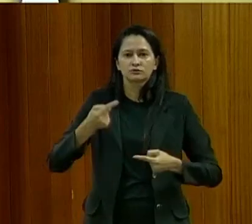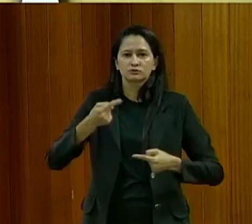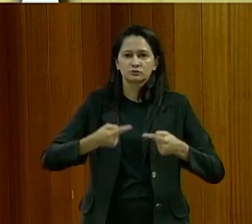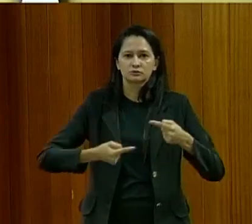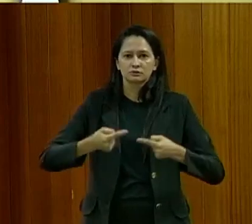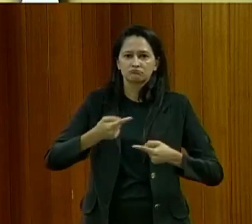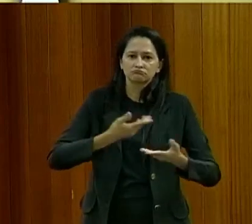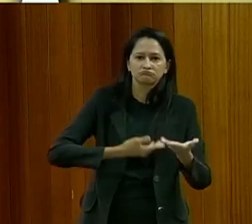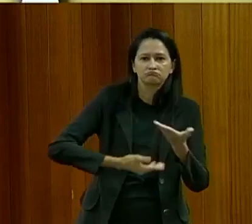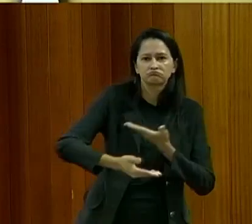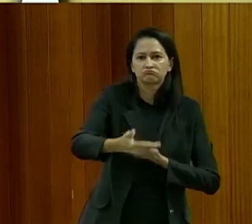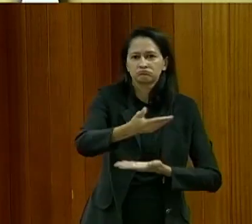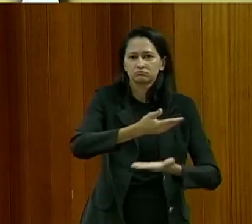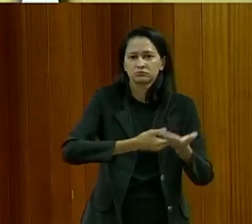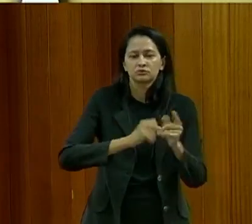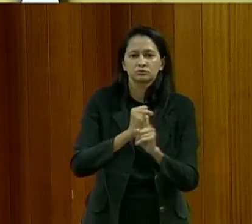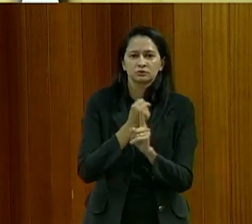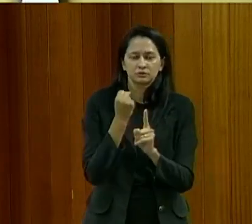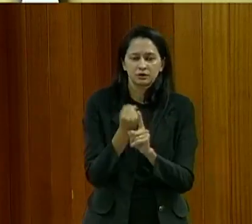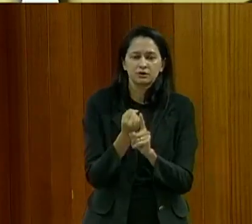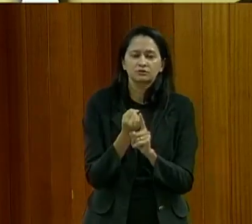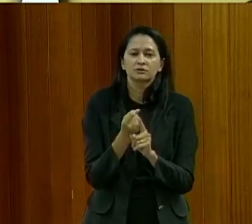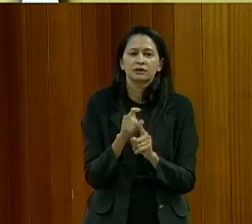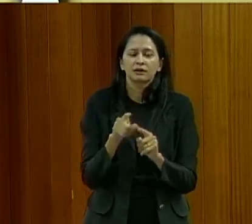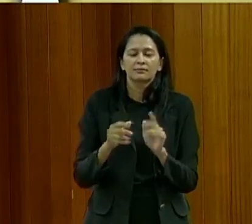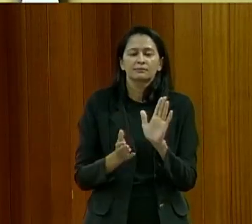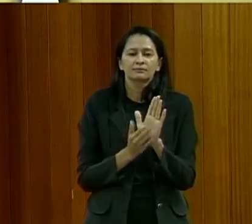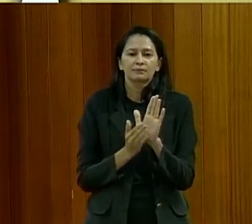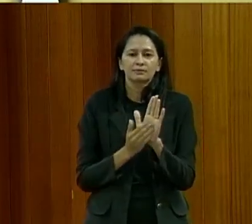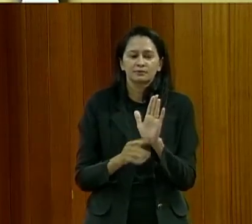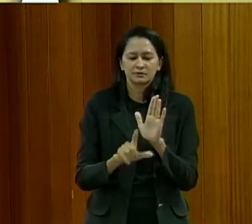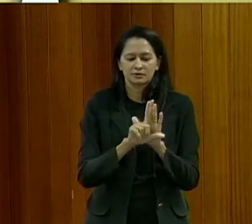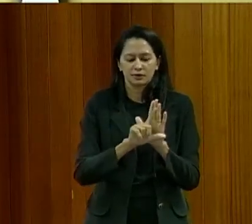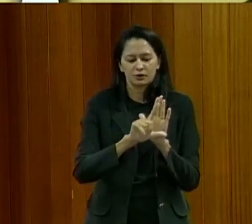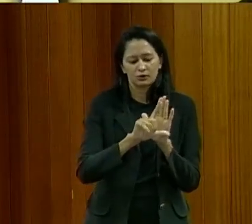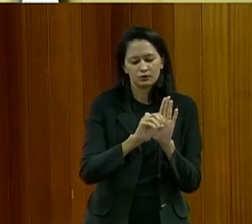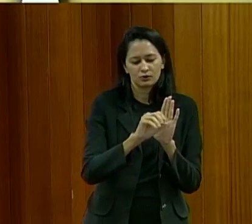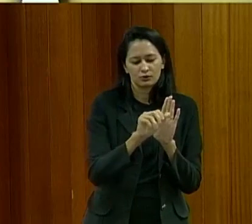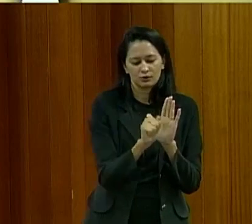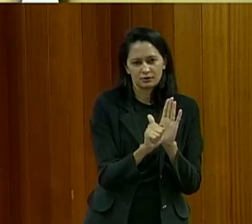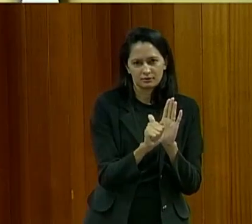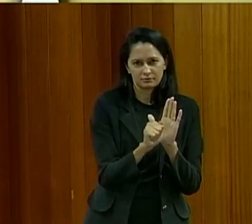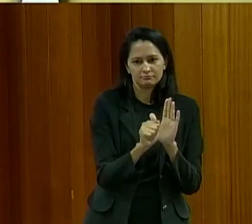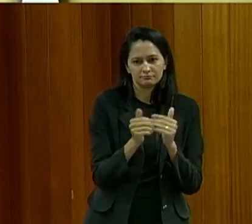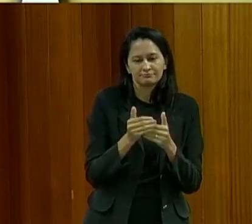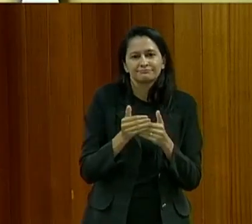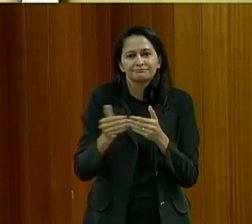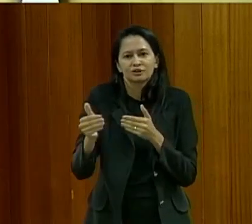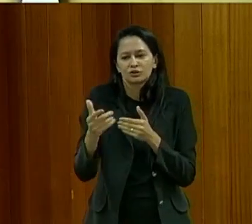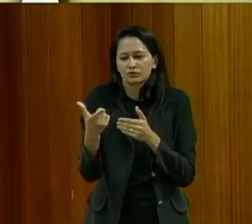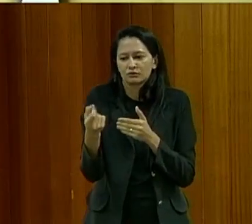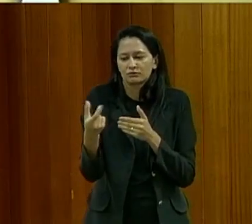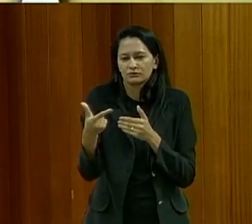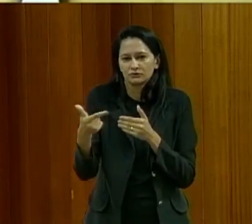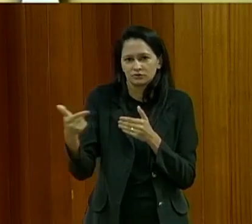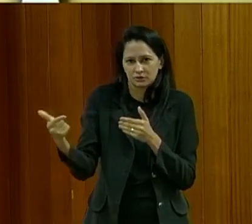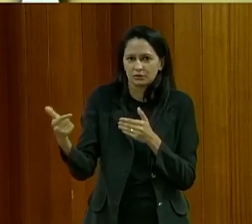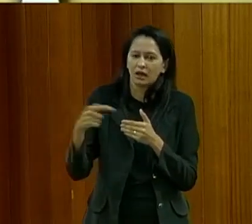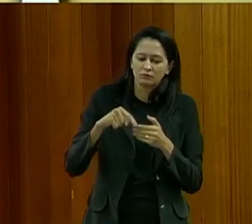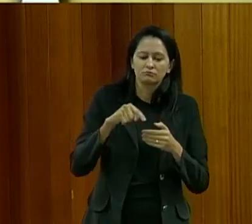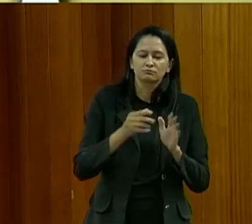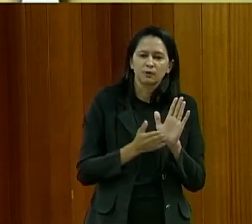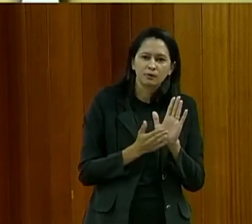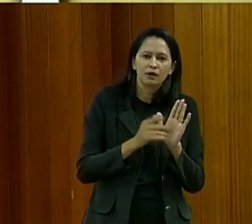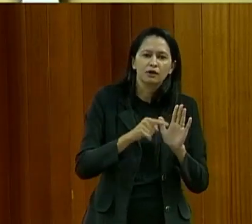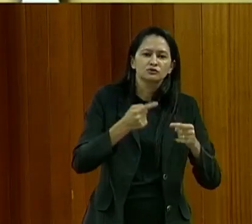a elaboração da lei orçamentária anual, o LOA, para o exercício de 2023, em cumprimento ao que